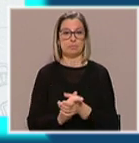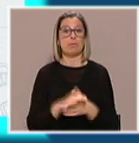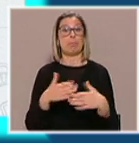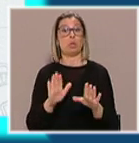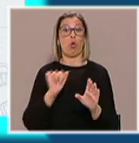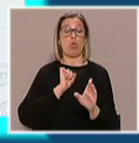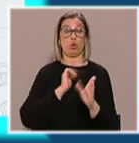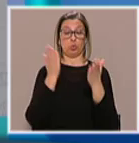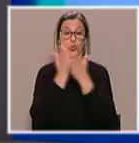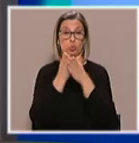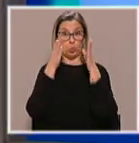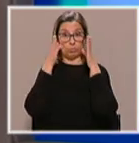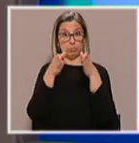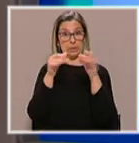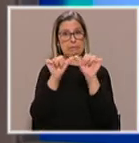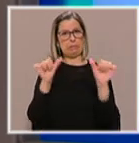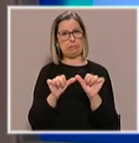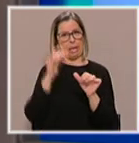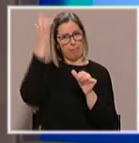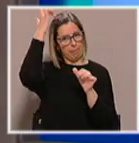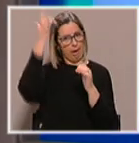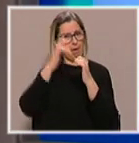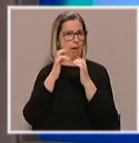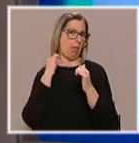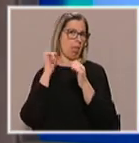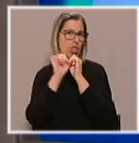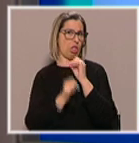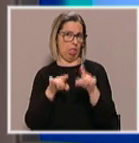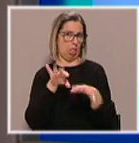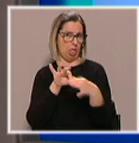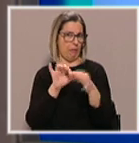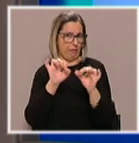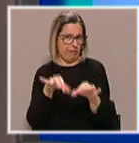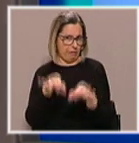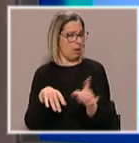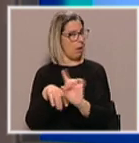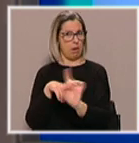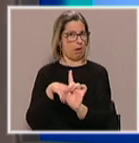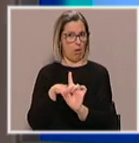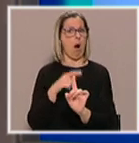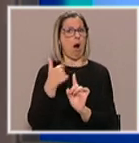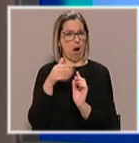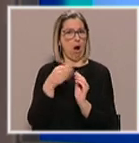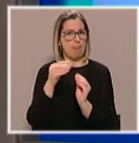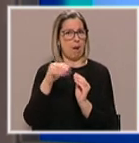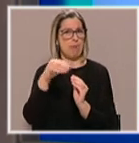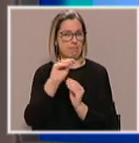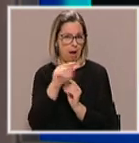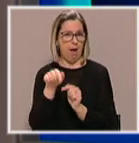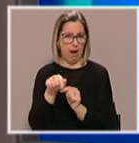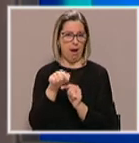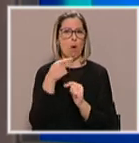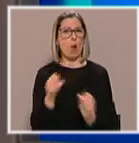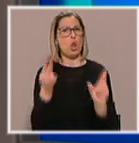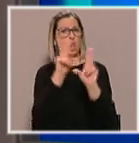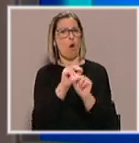não termina por aqui. E, como já vão sendo habituados, temos uma nova questão